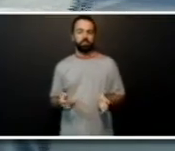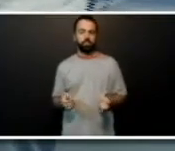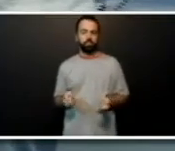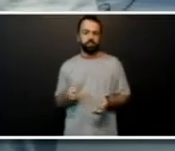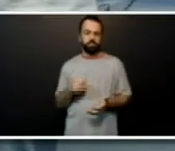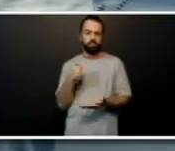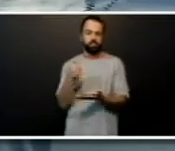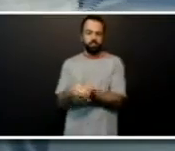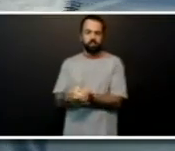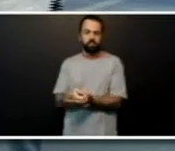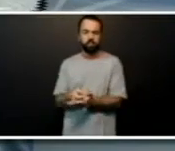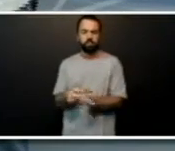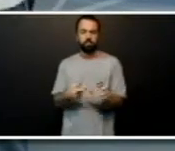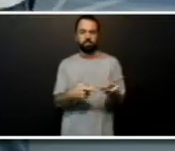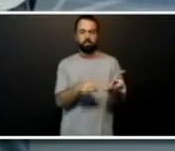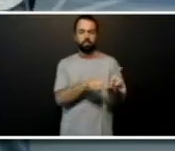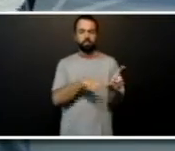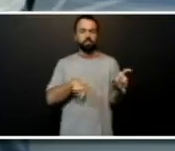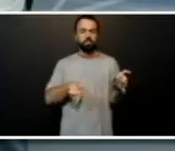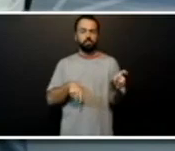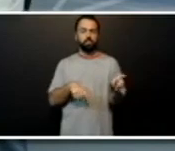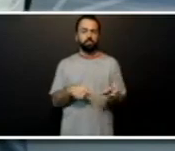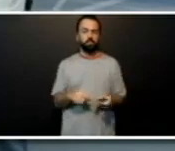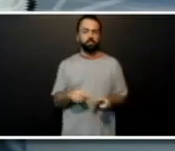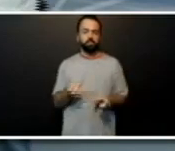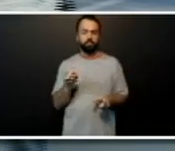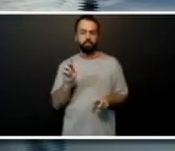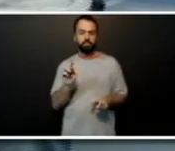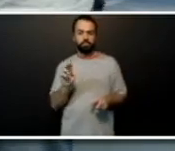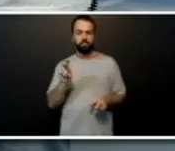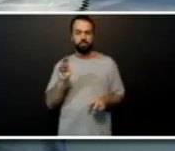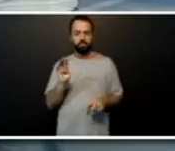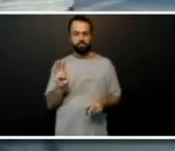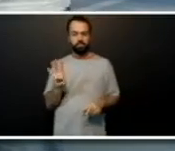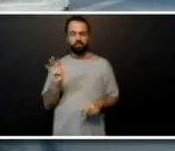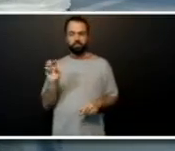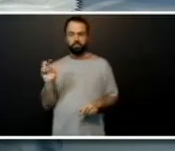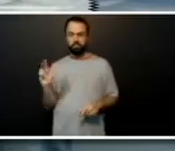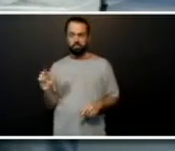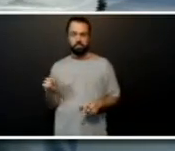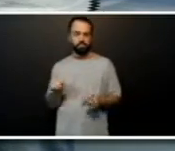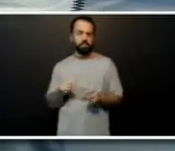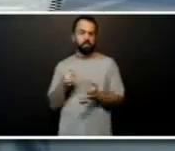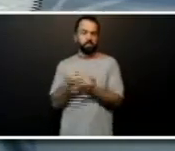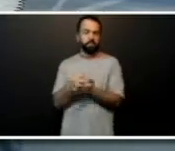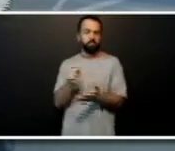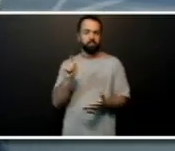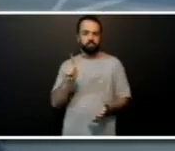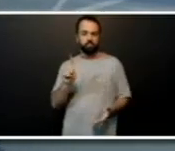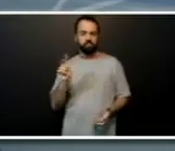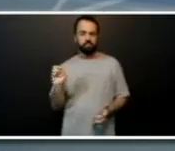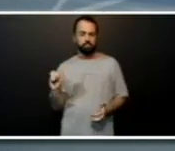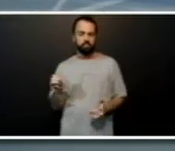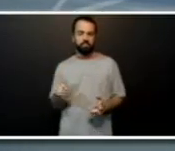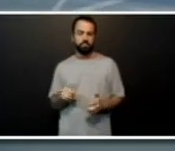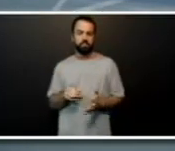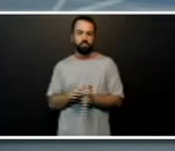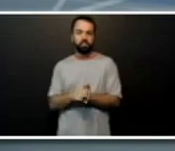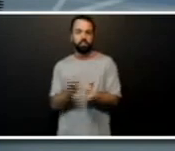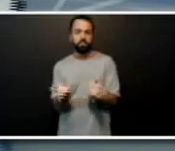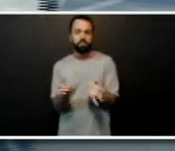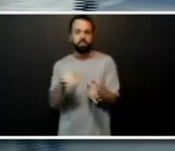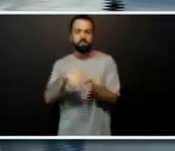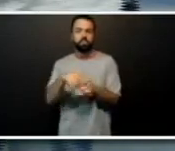Paguei a minha dívida, tinha R$24. Paguei 10. Quanto me sobrou?